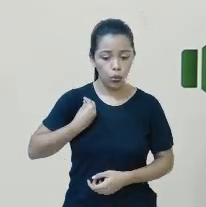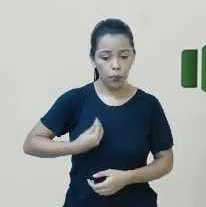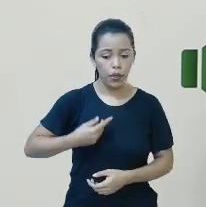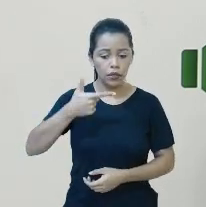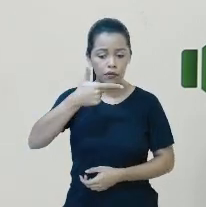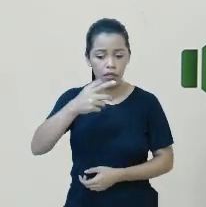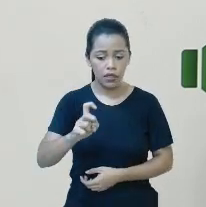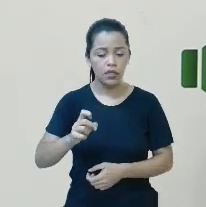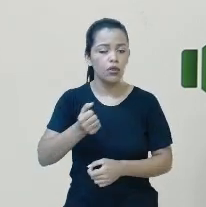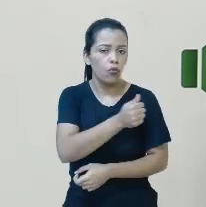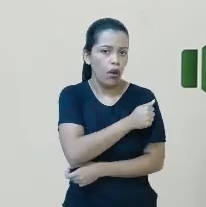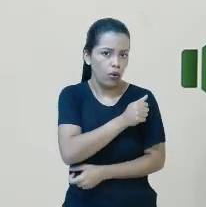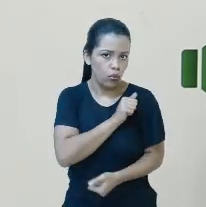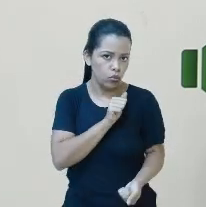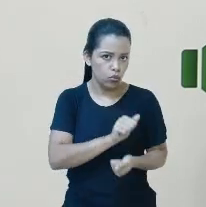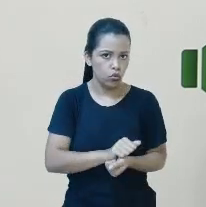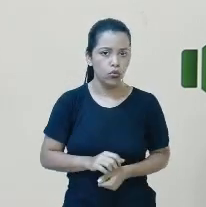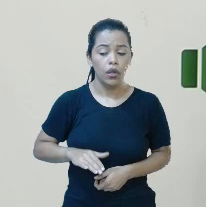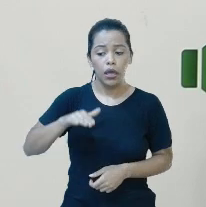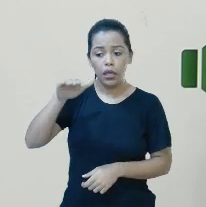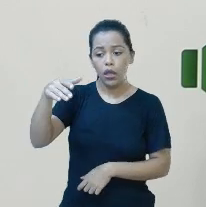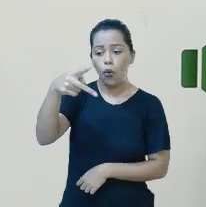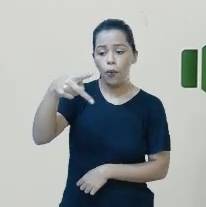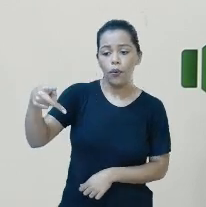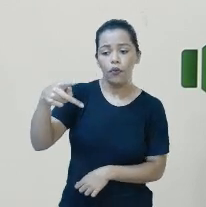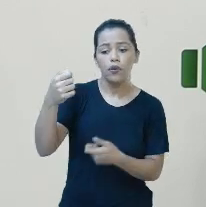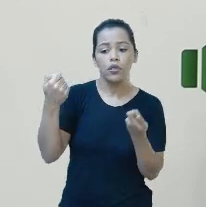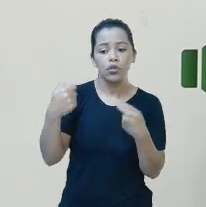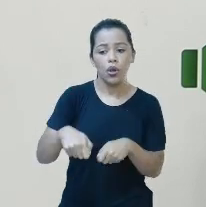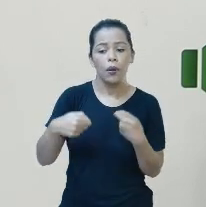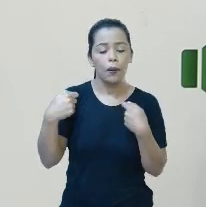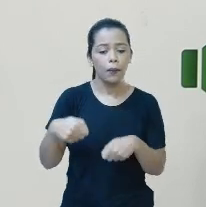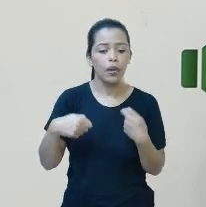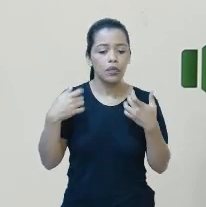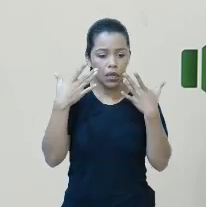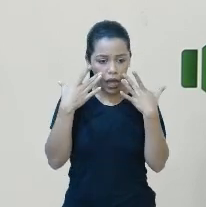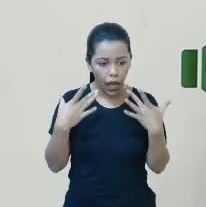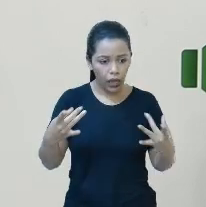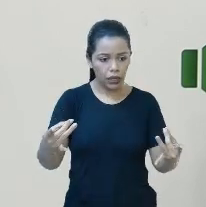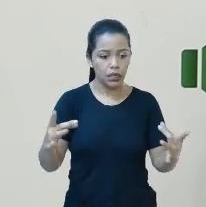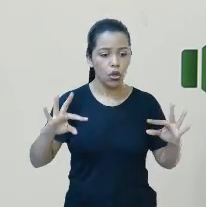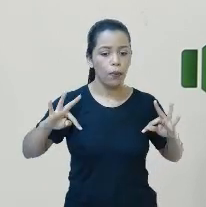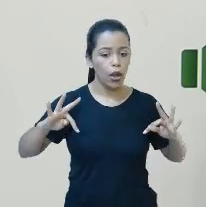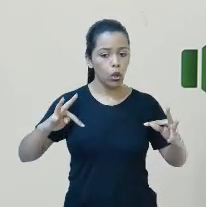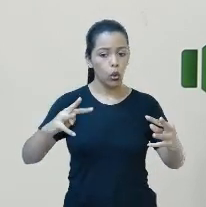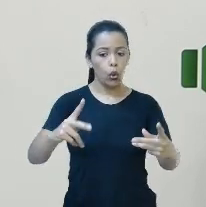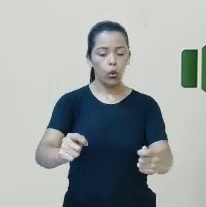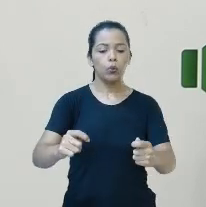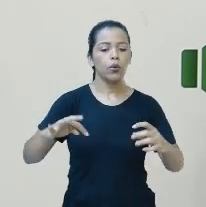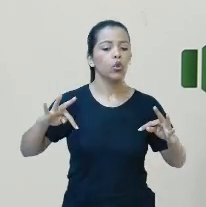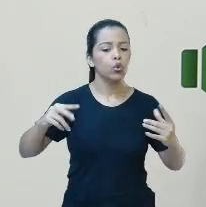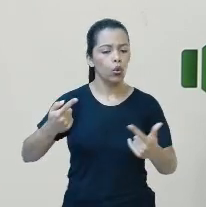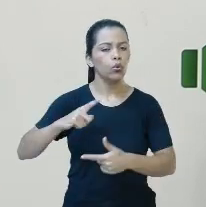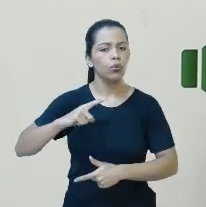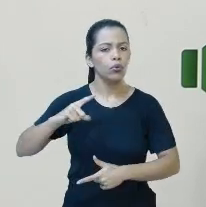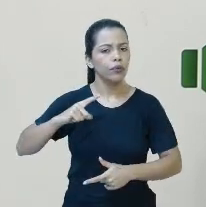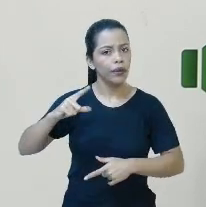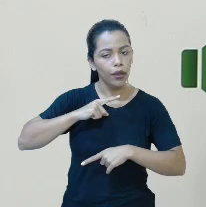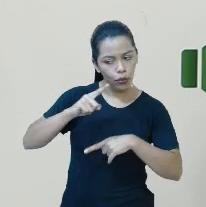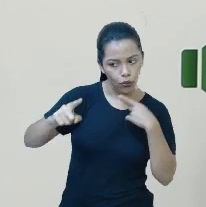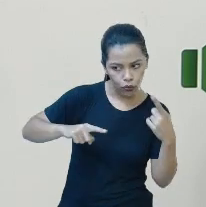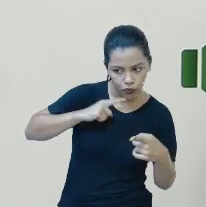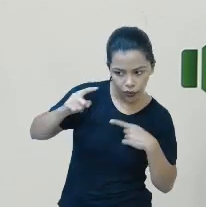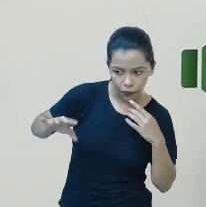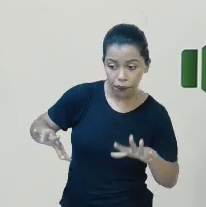25 alunos. E o professor ele vai ter que dar atenção a todos. Todo mundo está com dúvida. Então, para